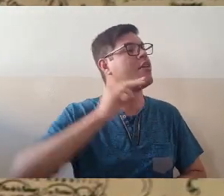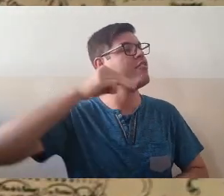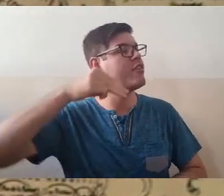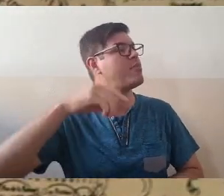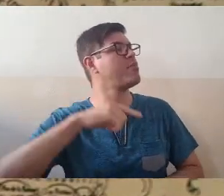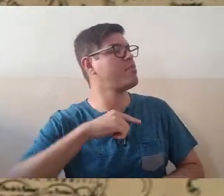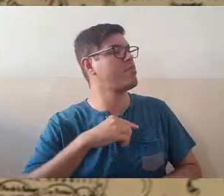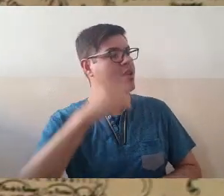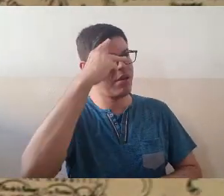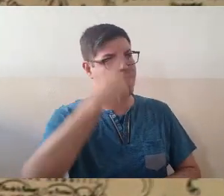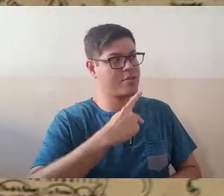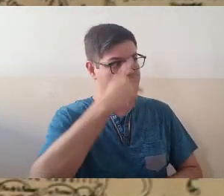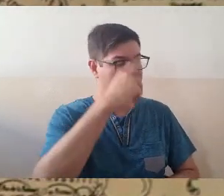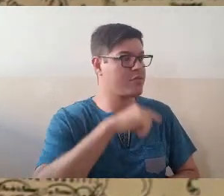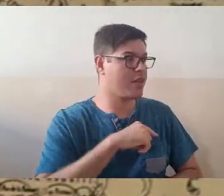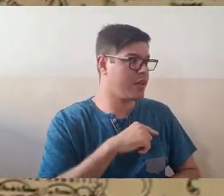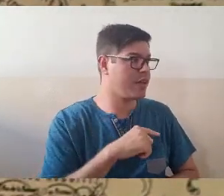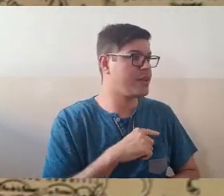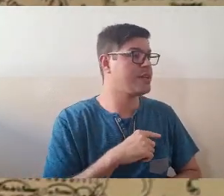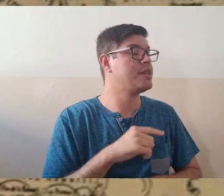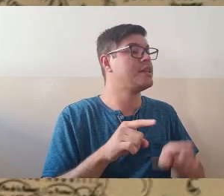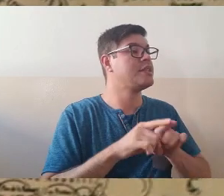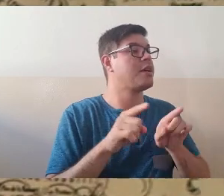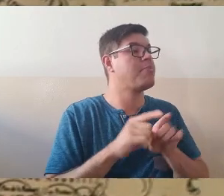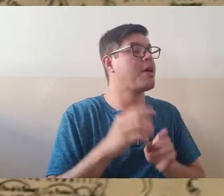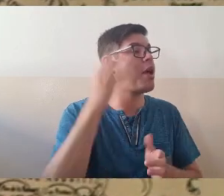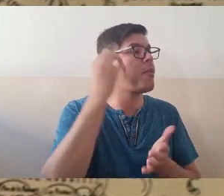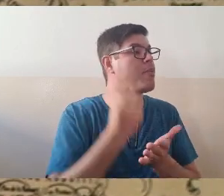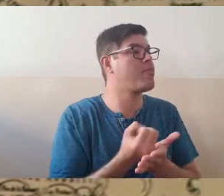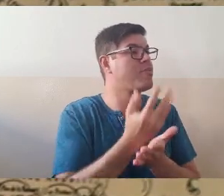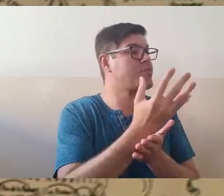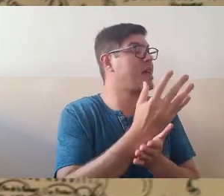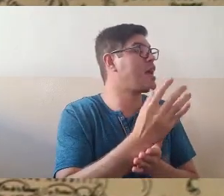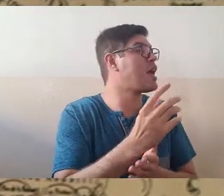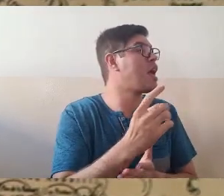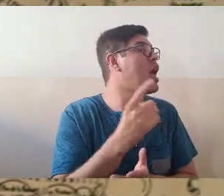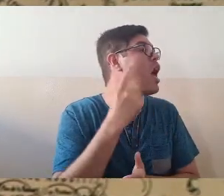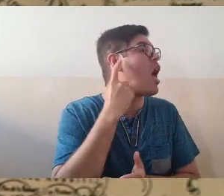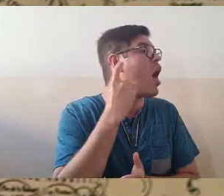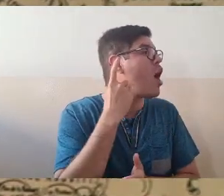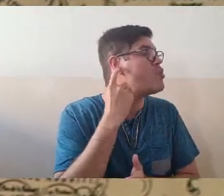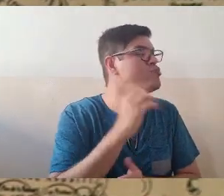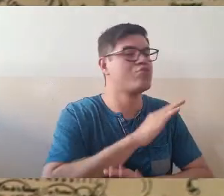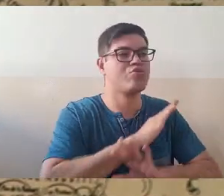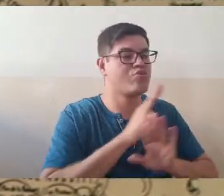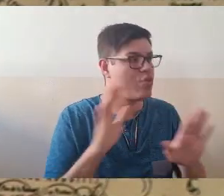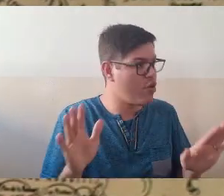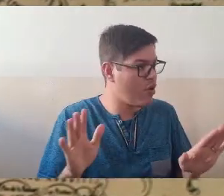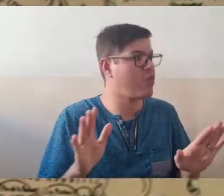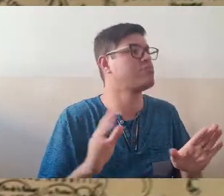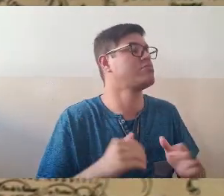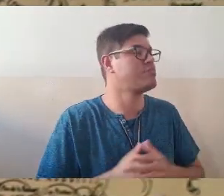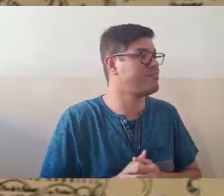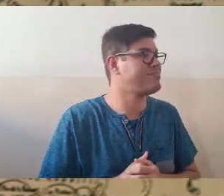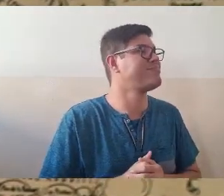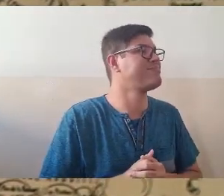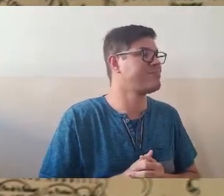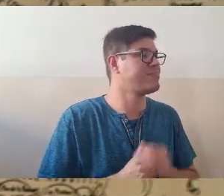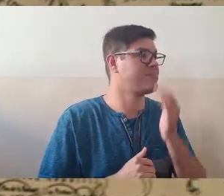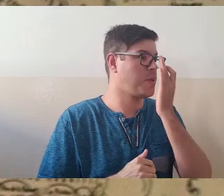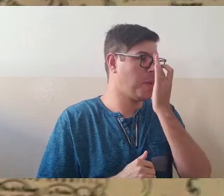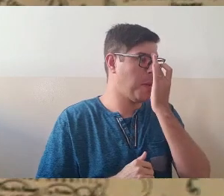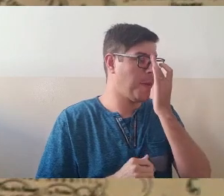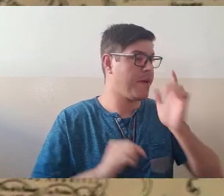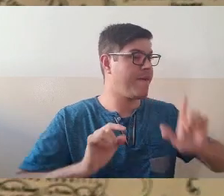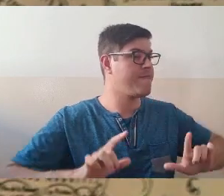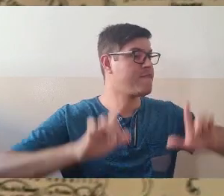Ah, Tenho um trabalho num podcast que é só de áudio também. Inclusive, está brincando aqui, inclusive, né? Do áudio e do vídeo, que é